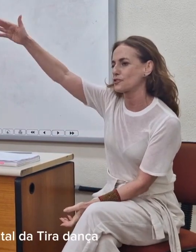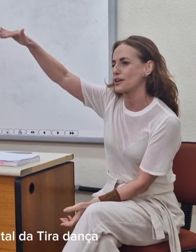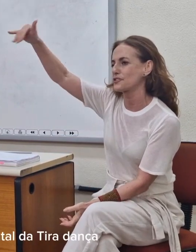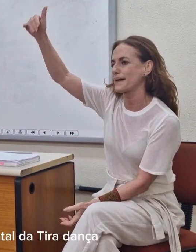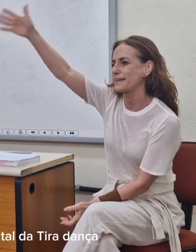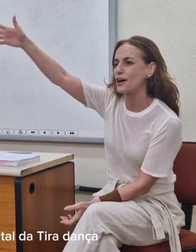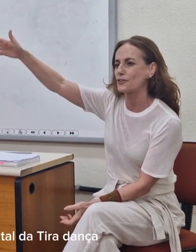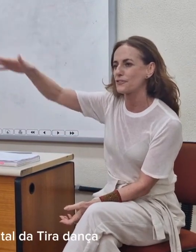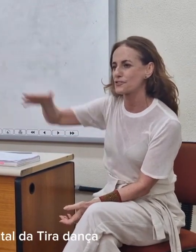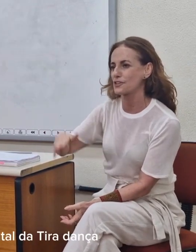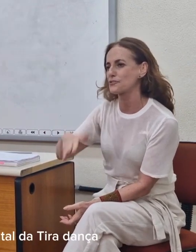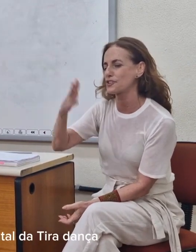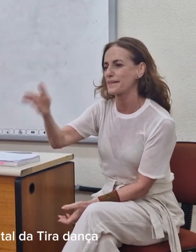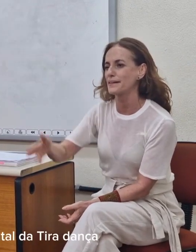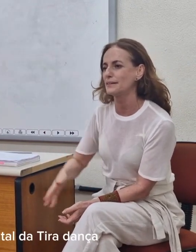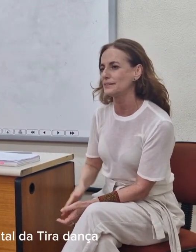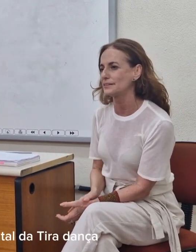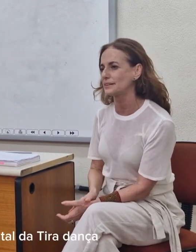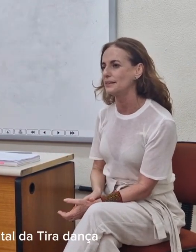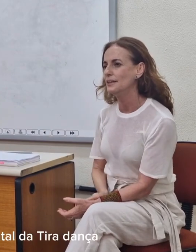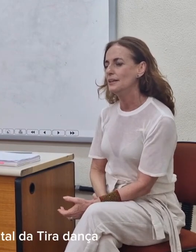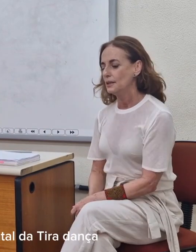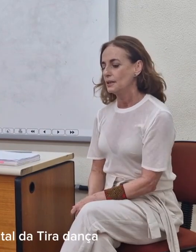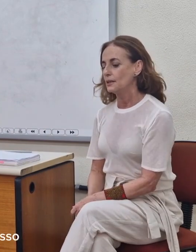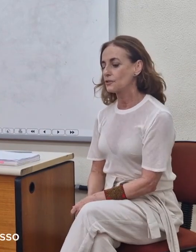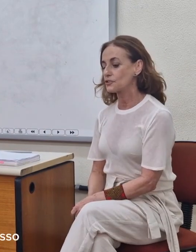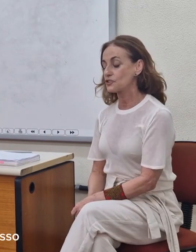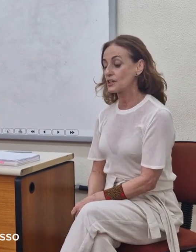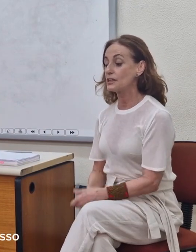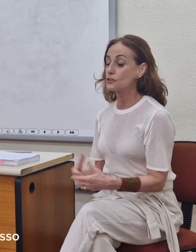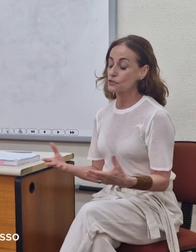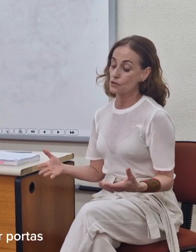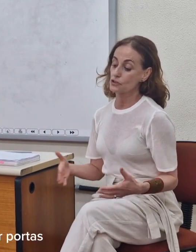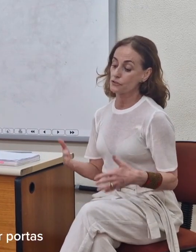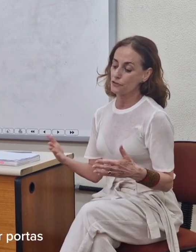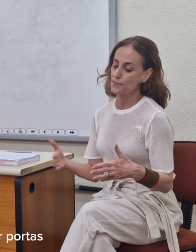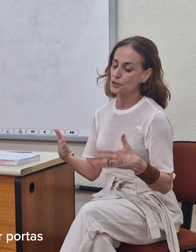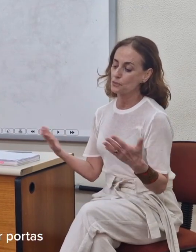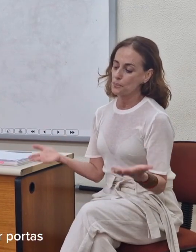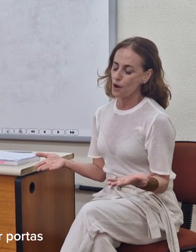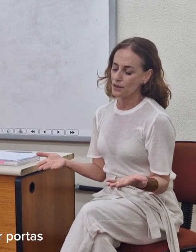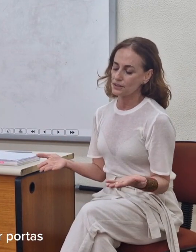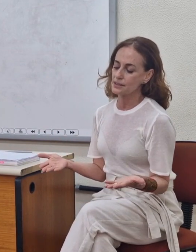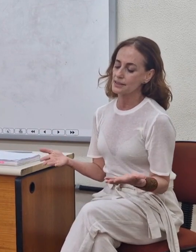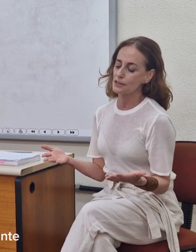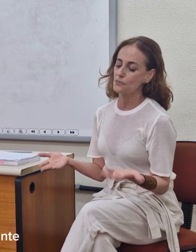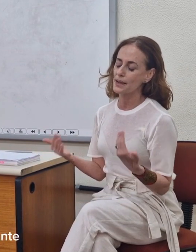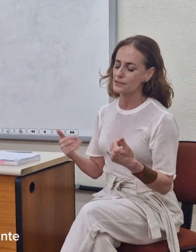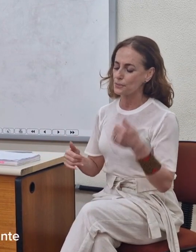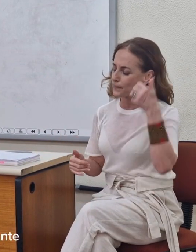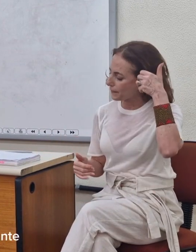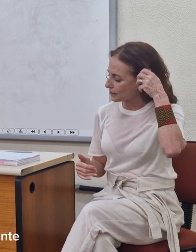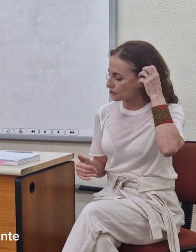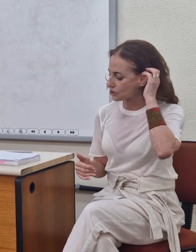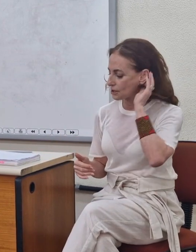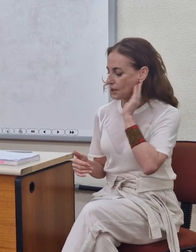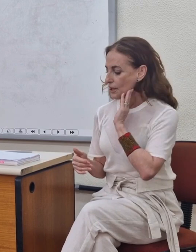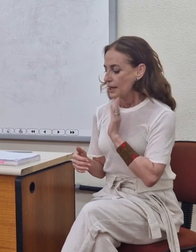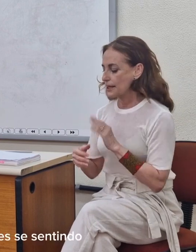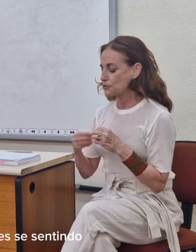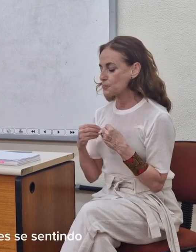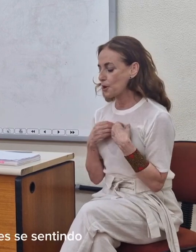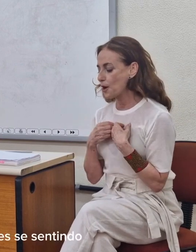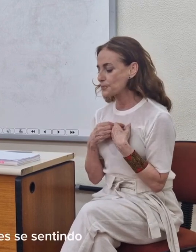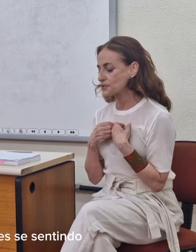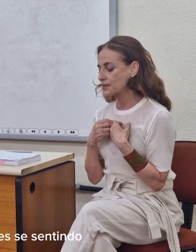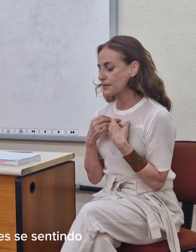do Norte, né, de Natal, que está dando a gira dança. E hoje em dia é isso, eu acho que foi abrindo portas, e o mais importante